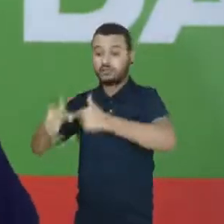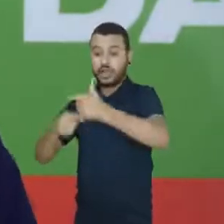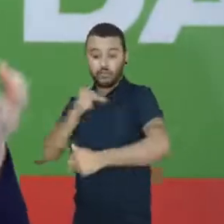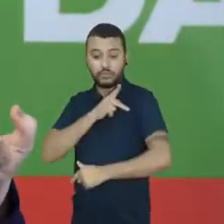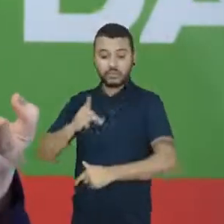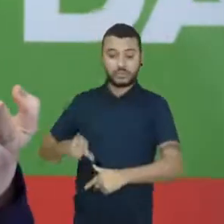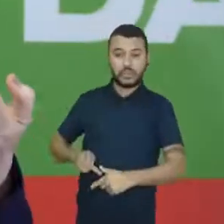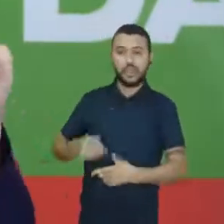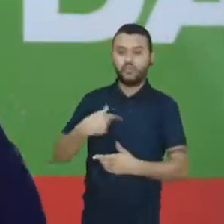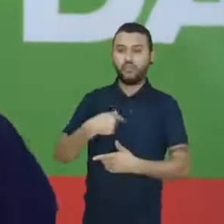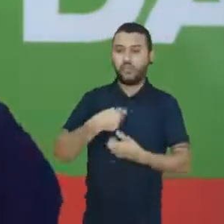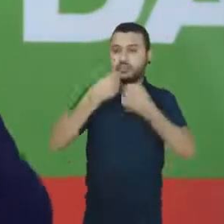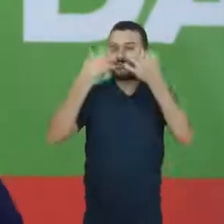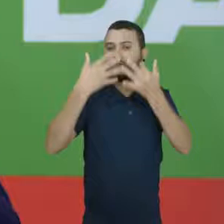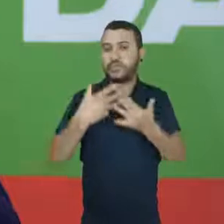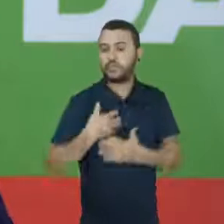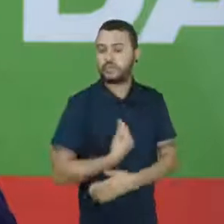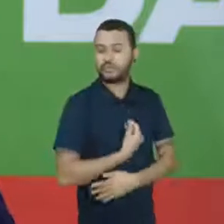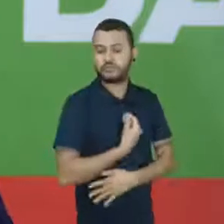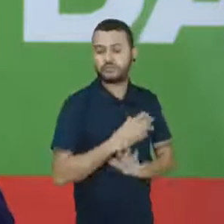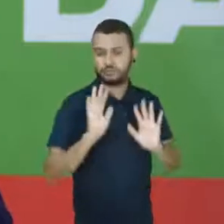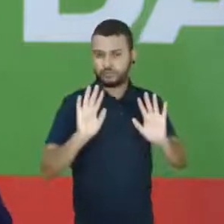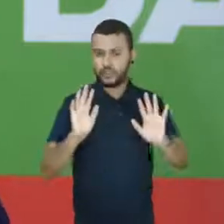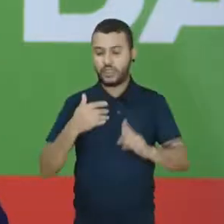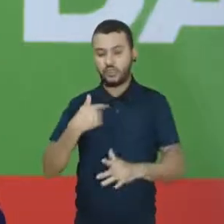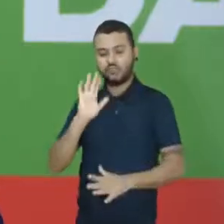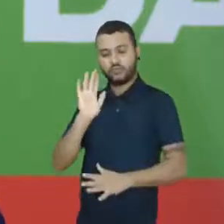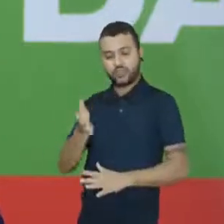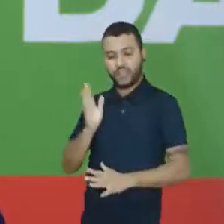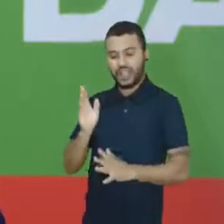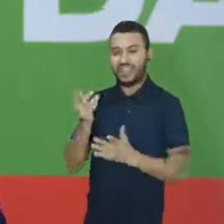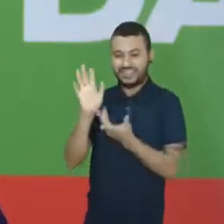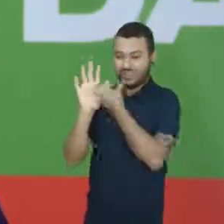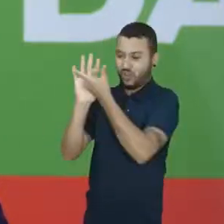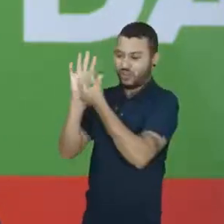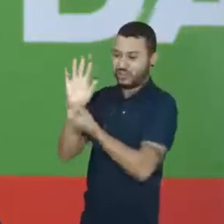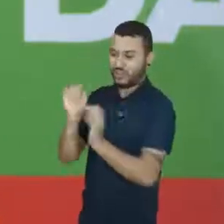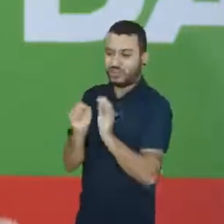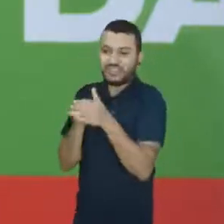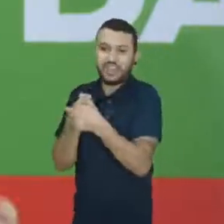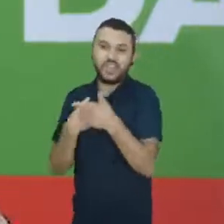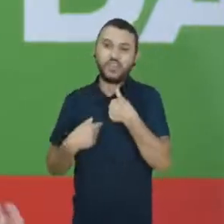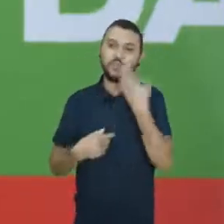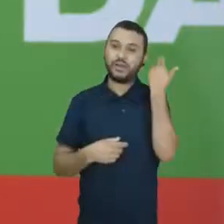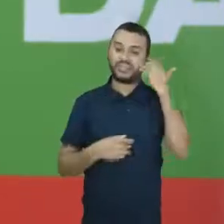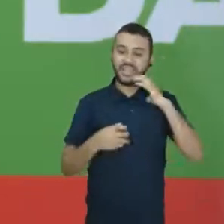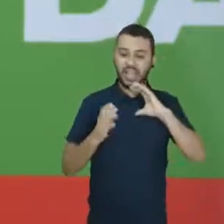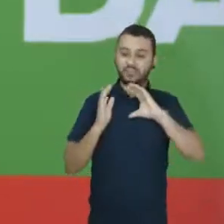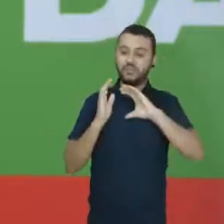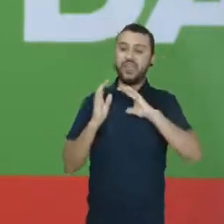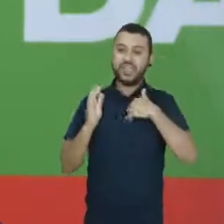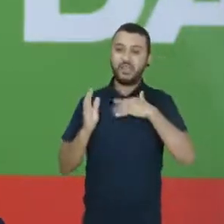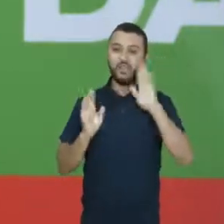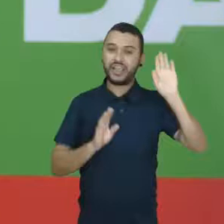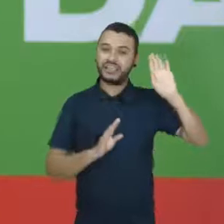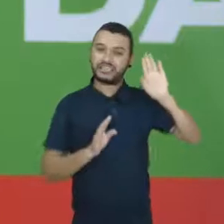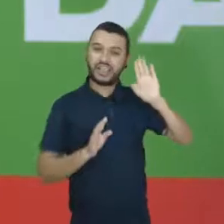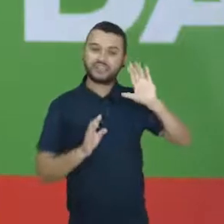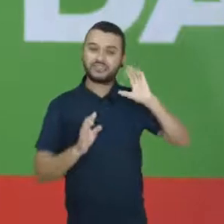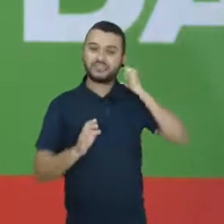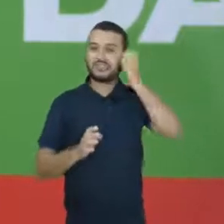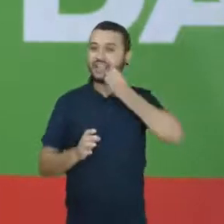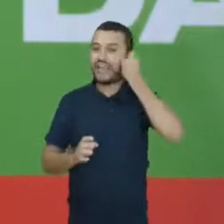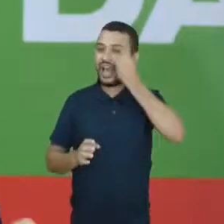depoimento, porque eu vivenciei, não só fui vítima do orçamento secreto quando fui candidata à presidência do Senado, mas vi porque estou no Senado. O